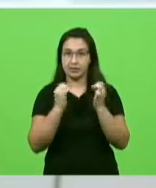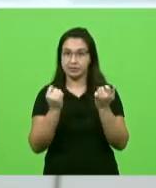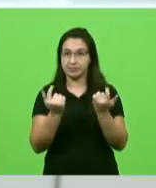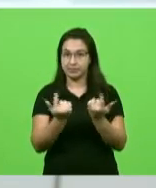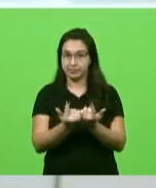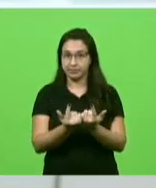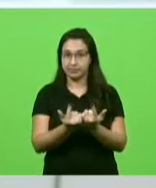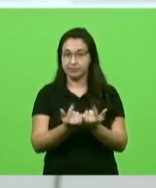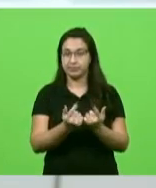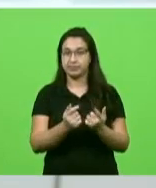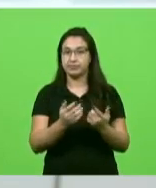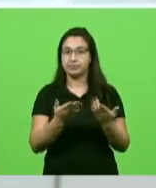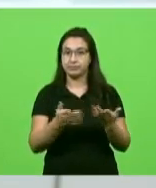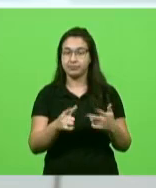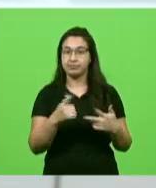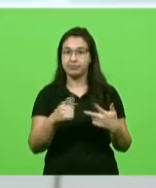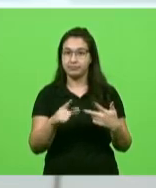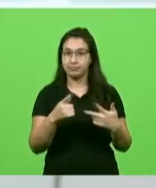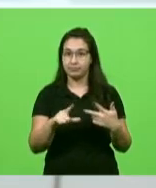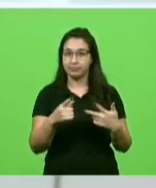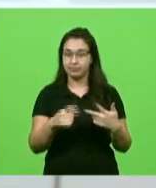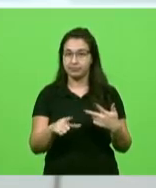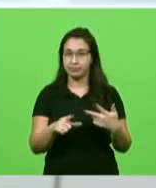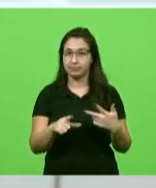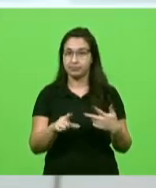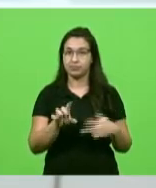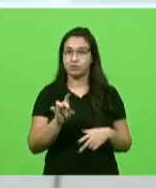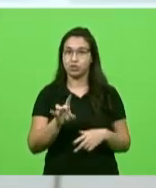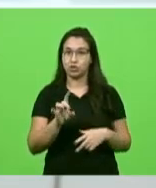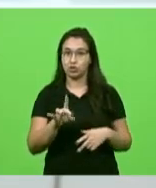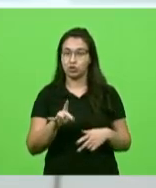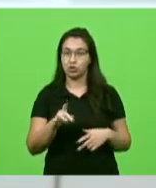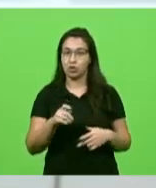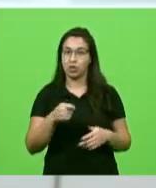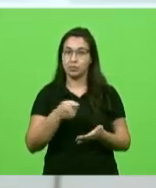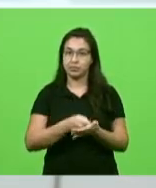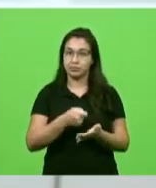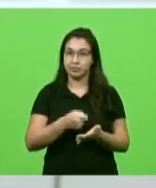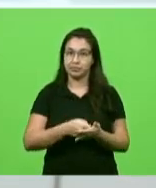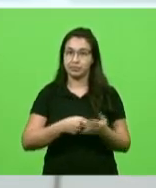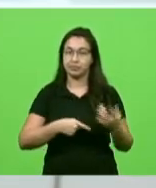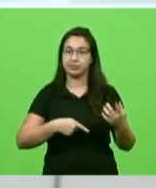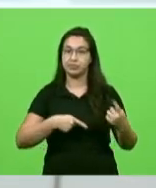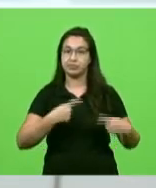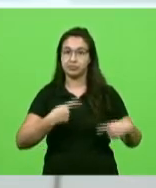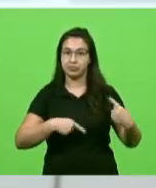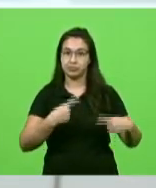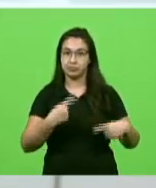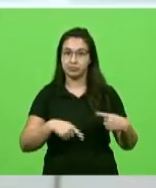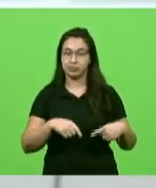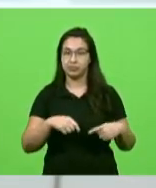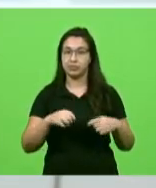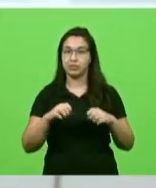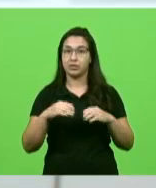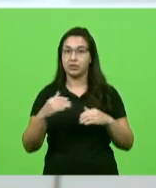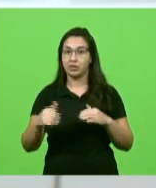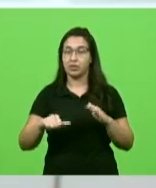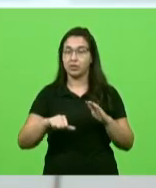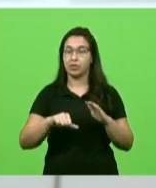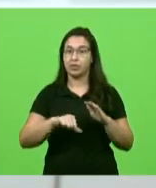e o aplicação tão somente da pela política em havendo crime na justiça ordinária